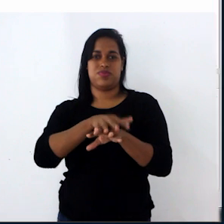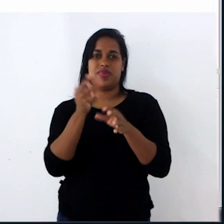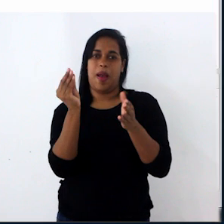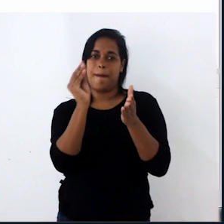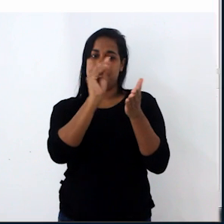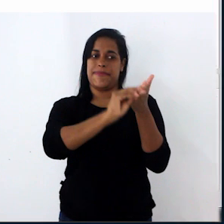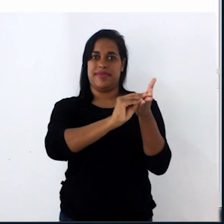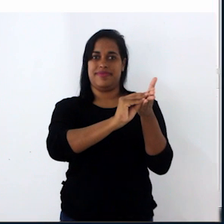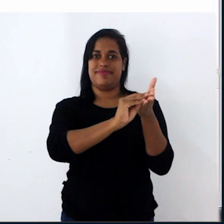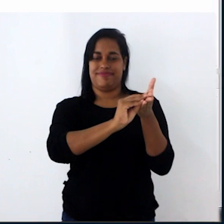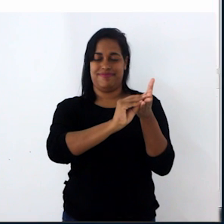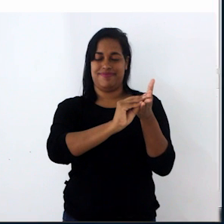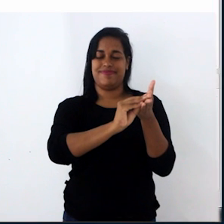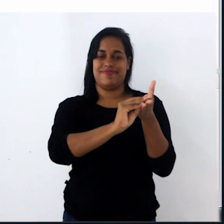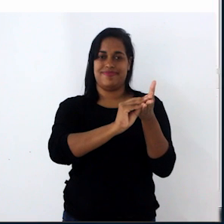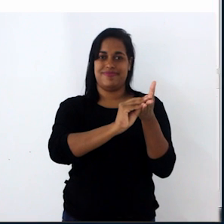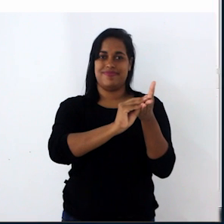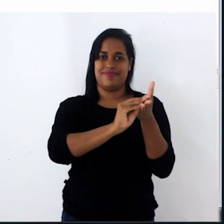vai